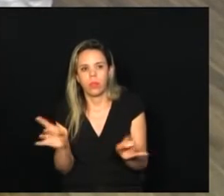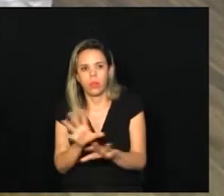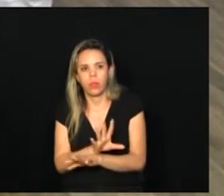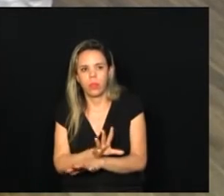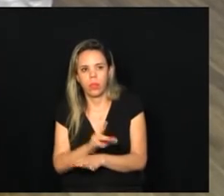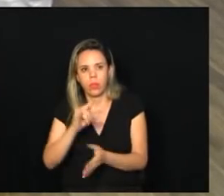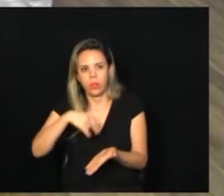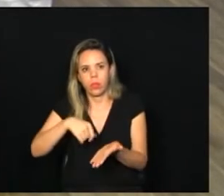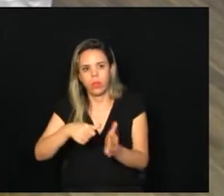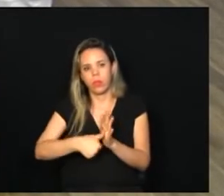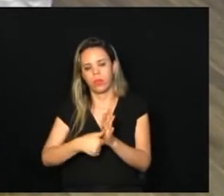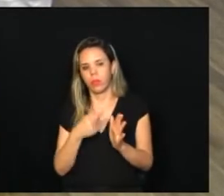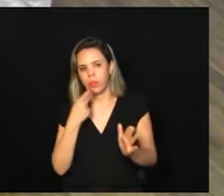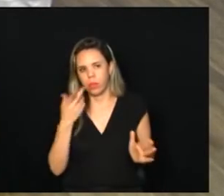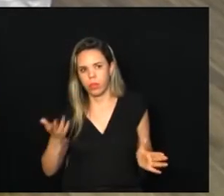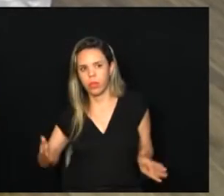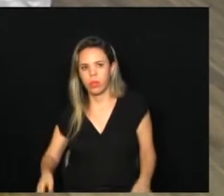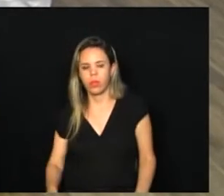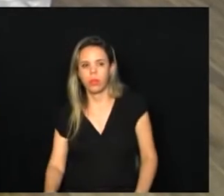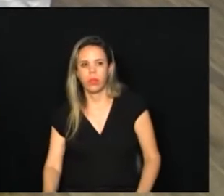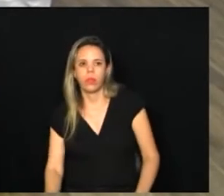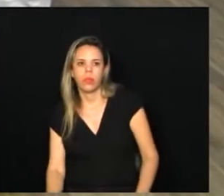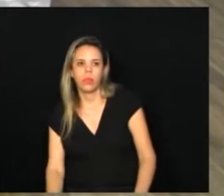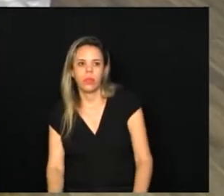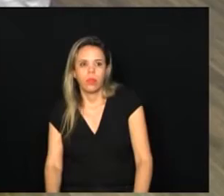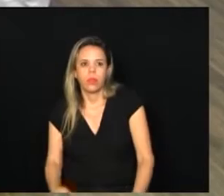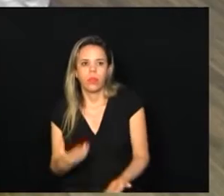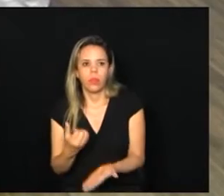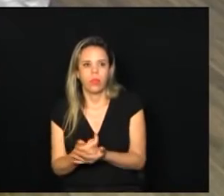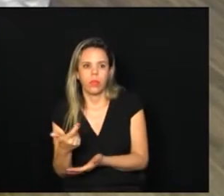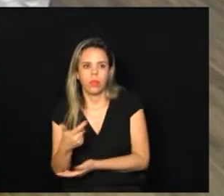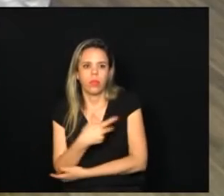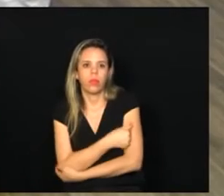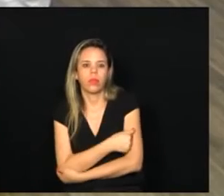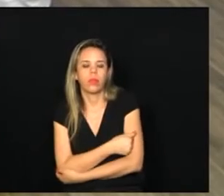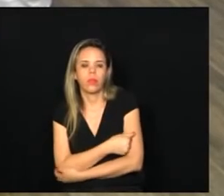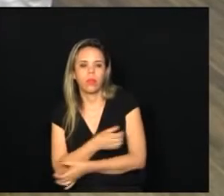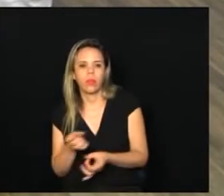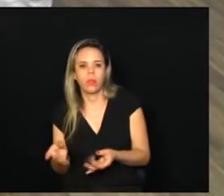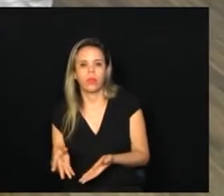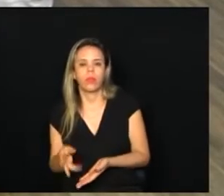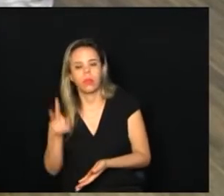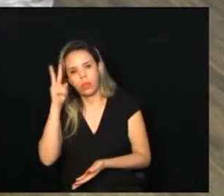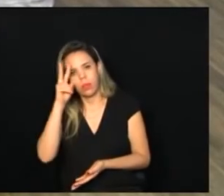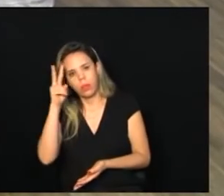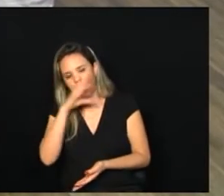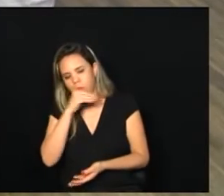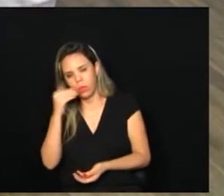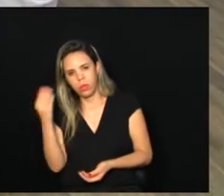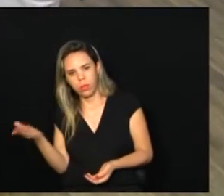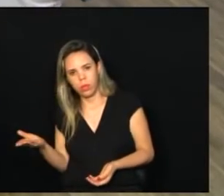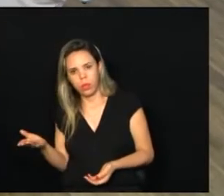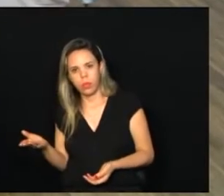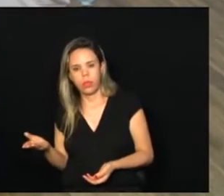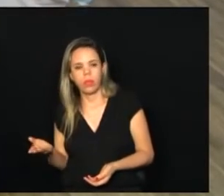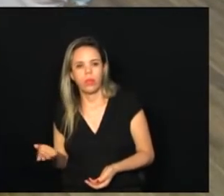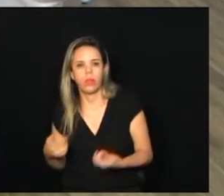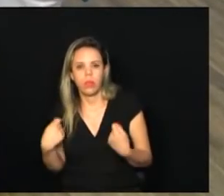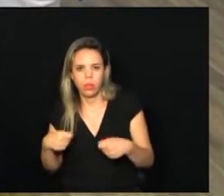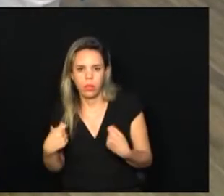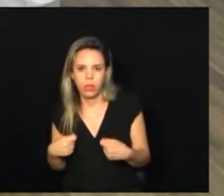com a documentação que a Mirna Abreu acabou de passar para a gente, para receber esta dose sobrante. Lembrando que os adolescentes